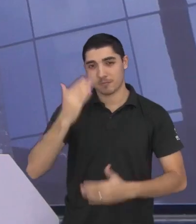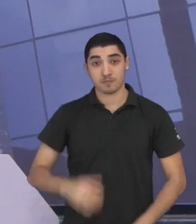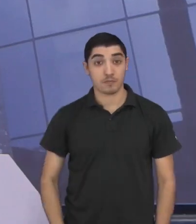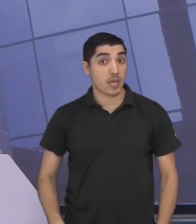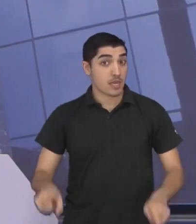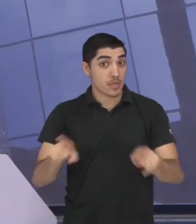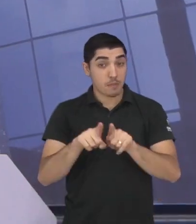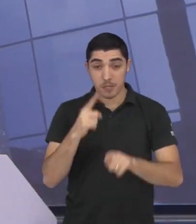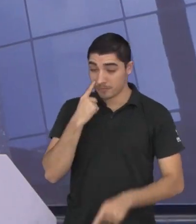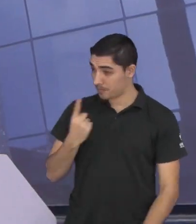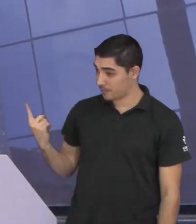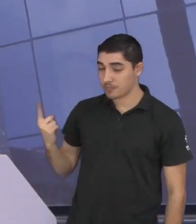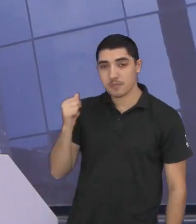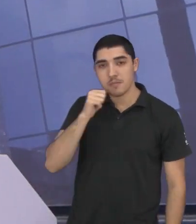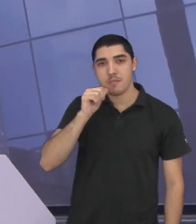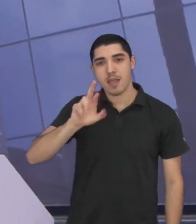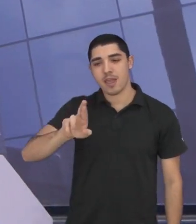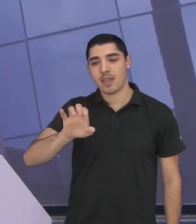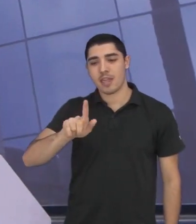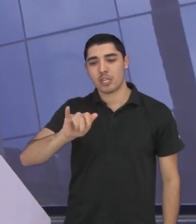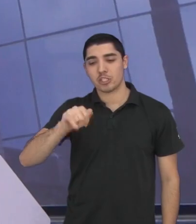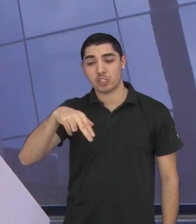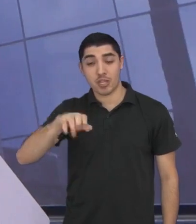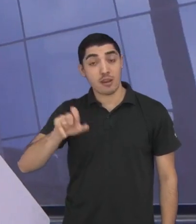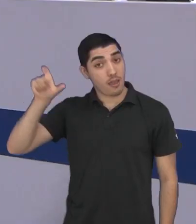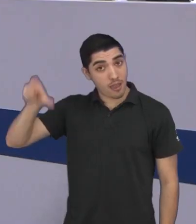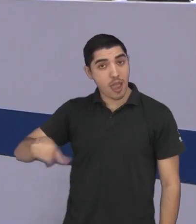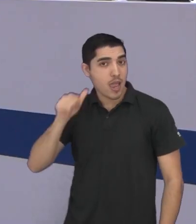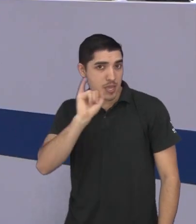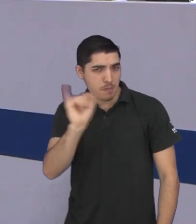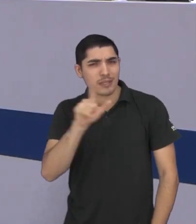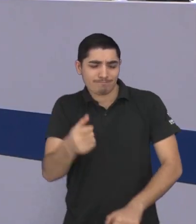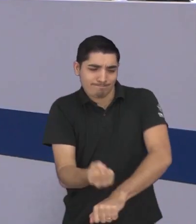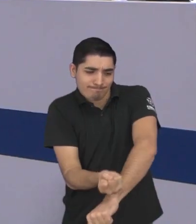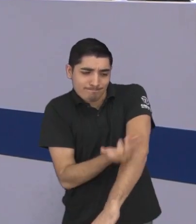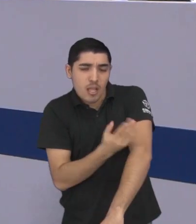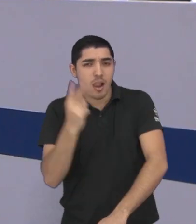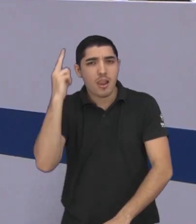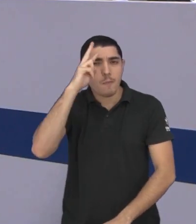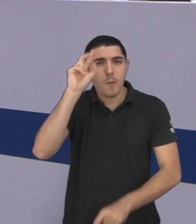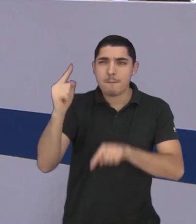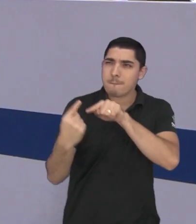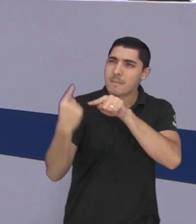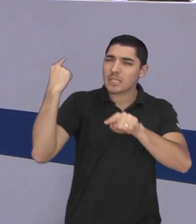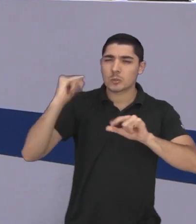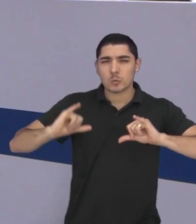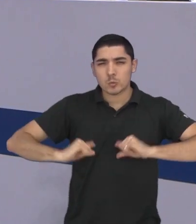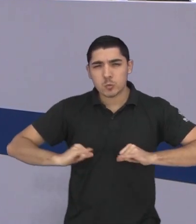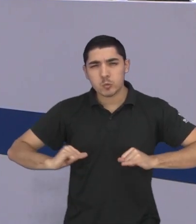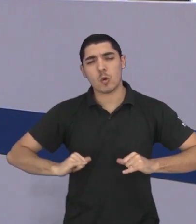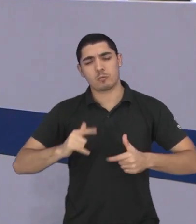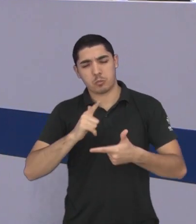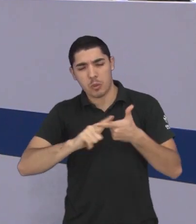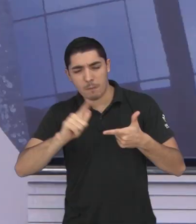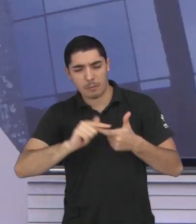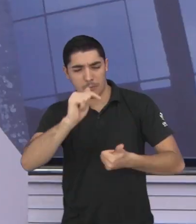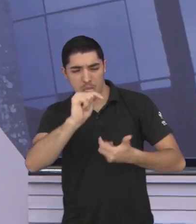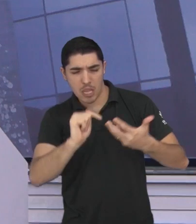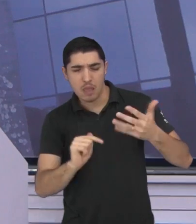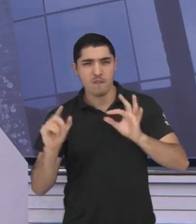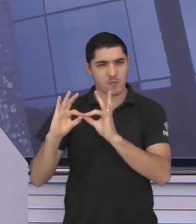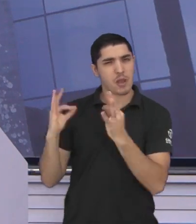agora a gente está tendo uma capacitação de rede. E as minhas expectativas são muito grandes em relação a essa capacitação, por